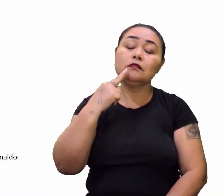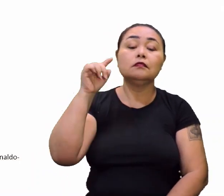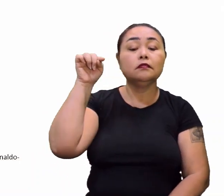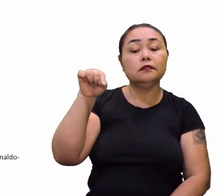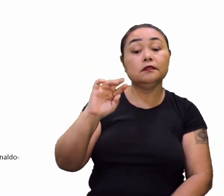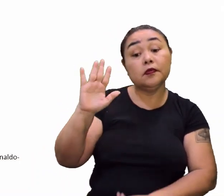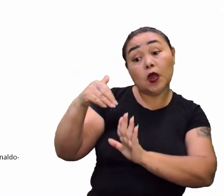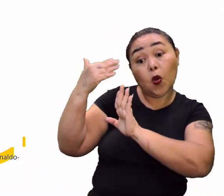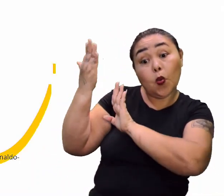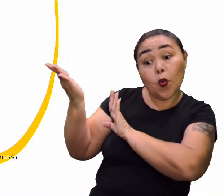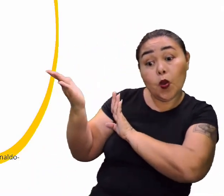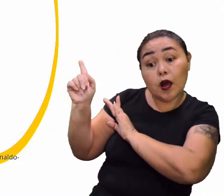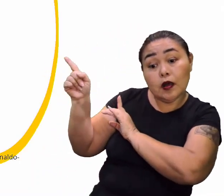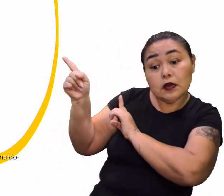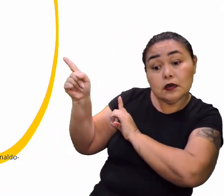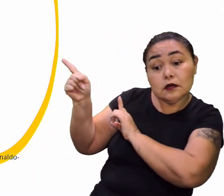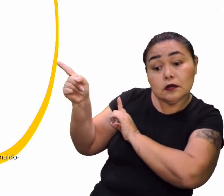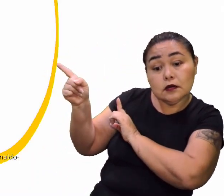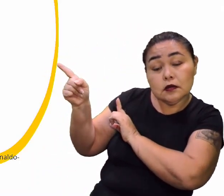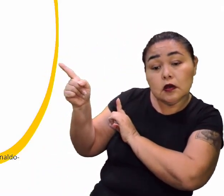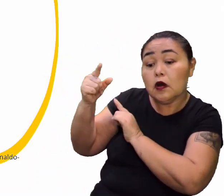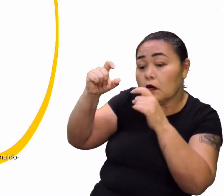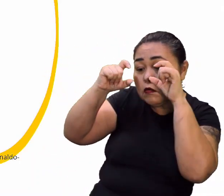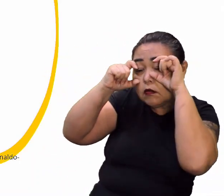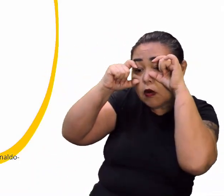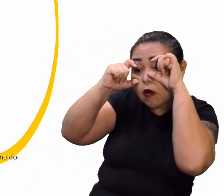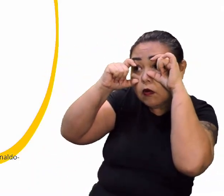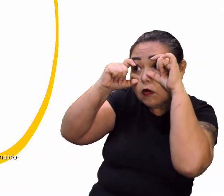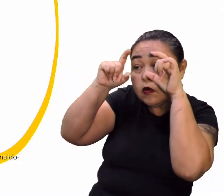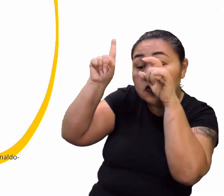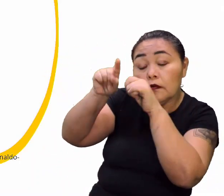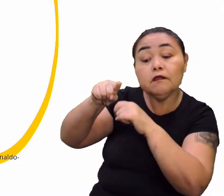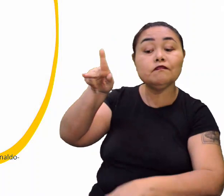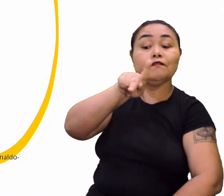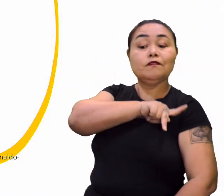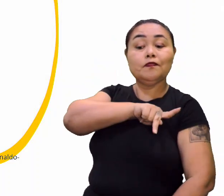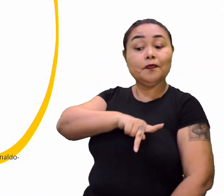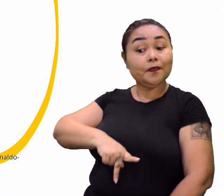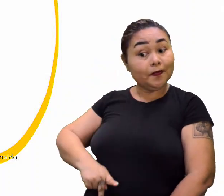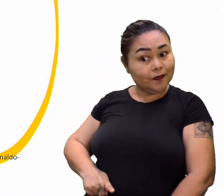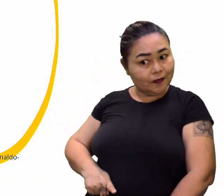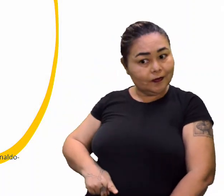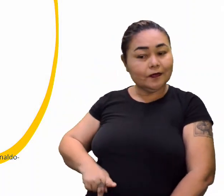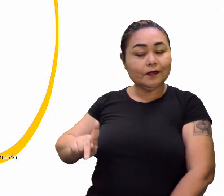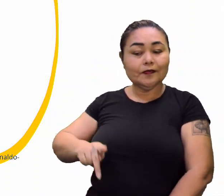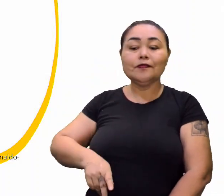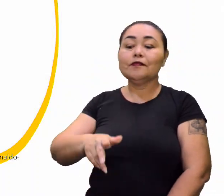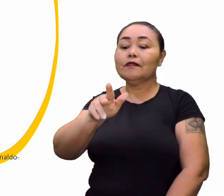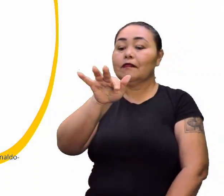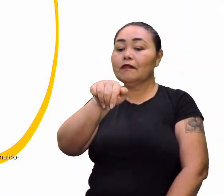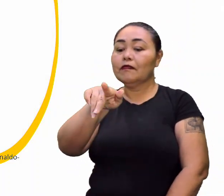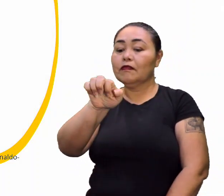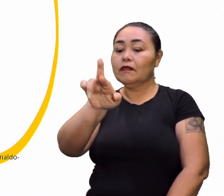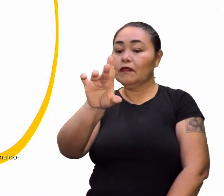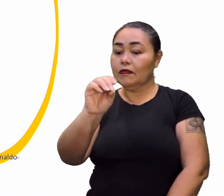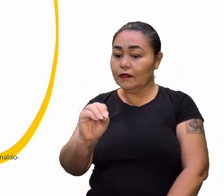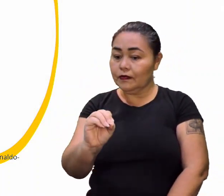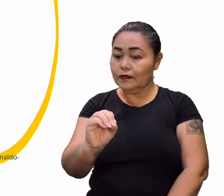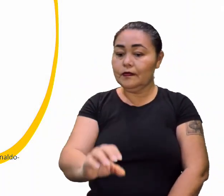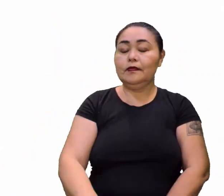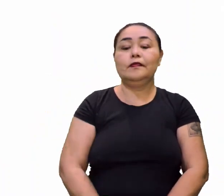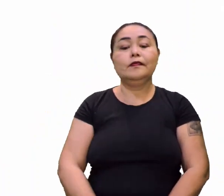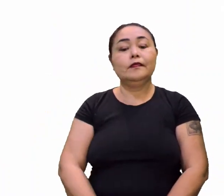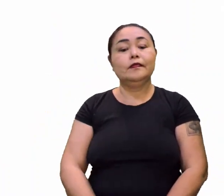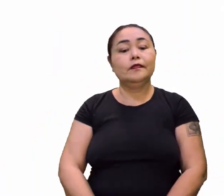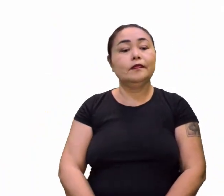Aqui ao lado dele, esse aqui, de óculos, é o presidente da época, presidente Figueiredo.